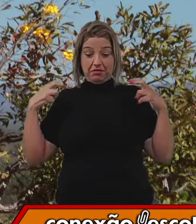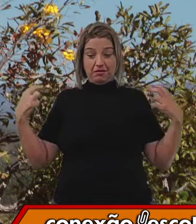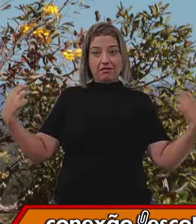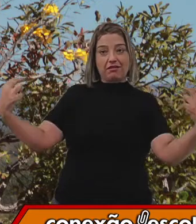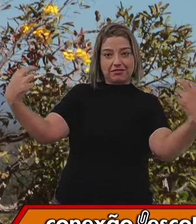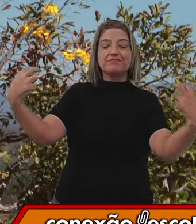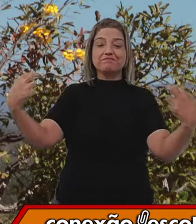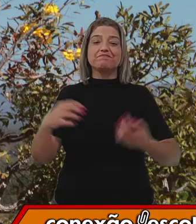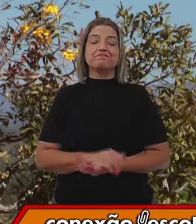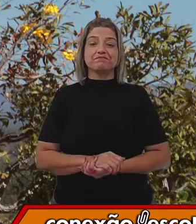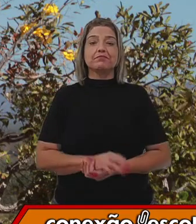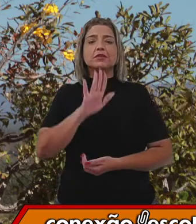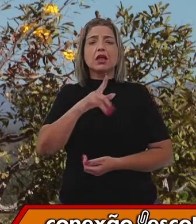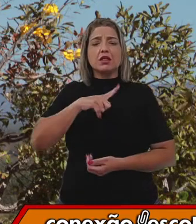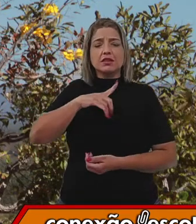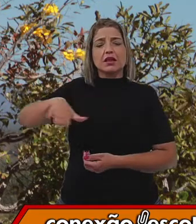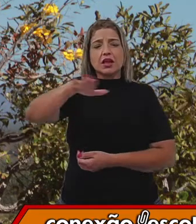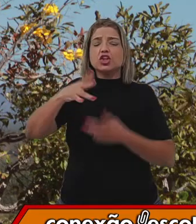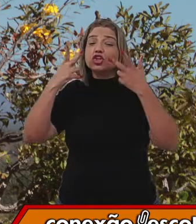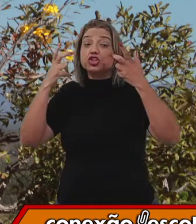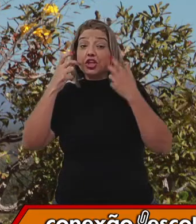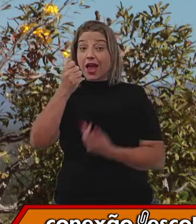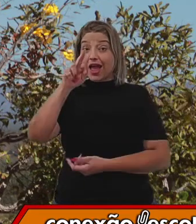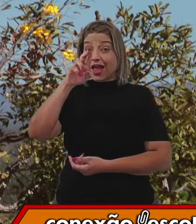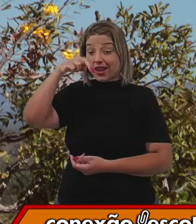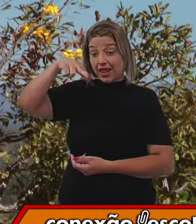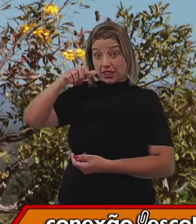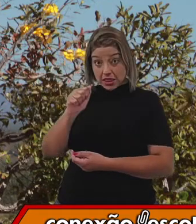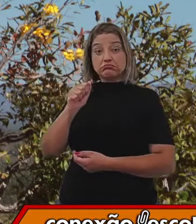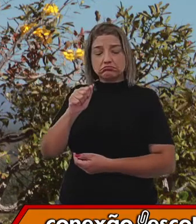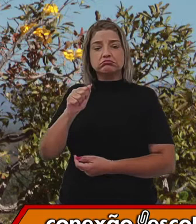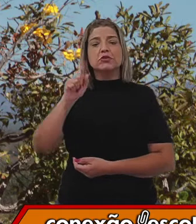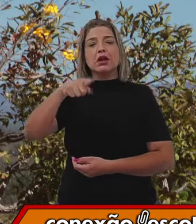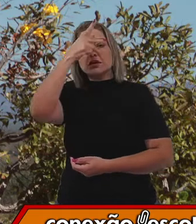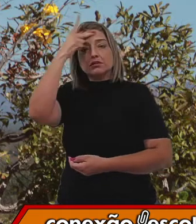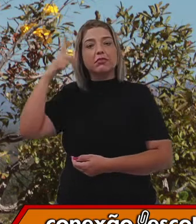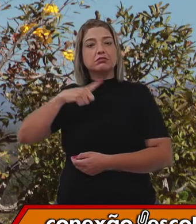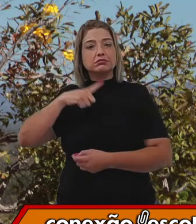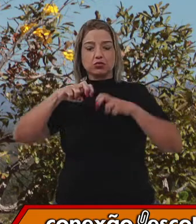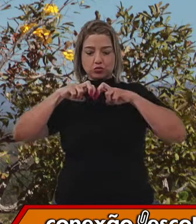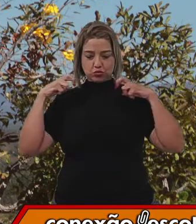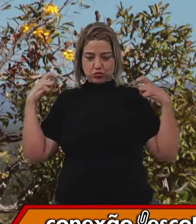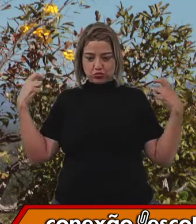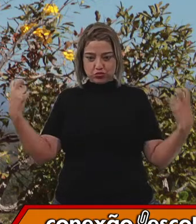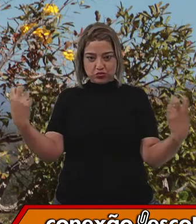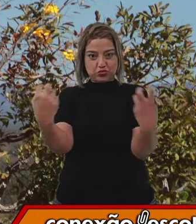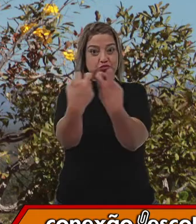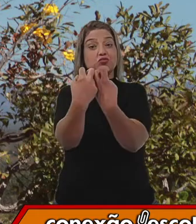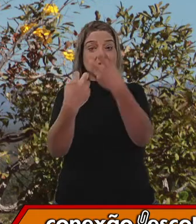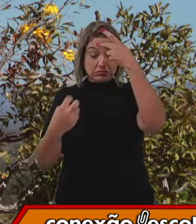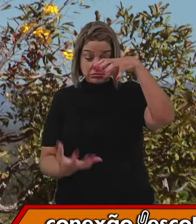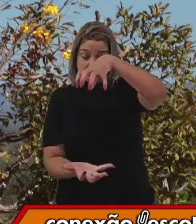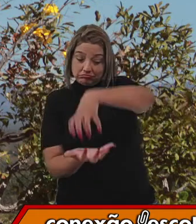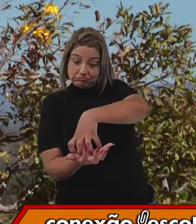chamado teatro de arena, também conhecido como anfiteatro, o público se dispõe em torno do palco, pois ele fica